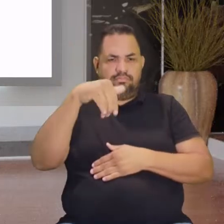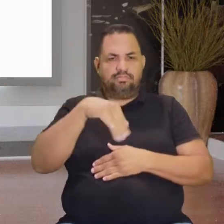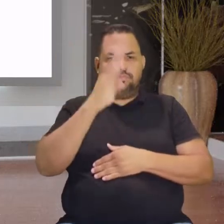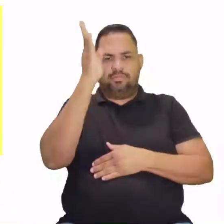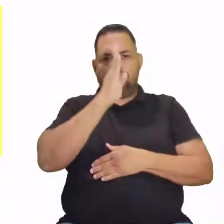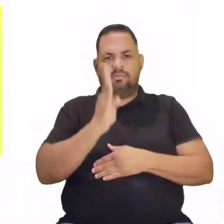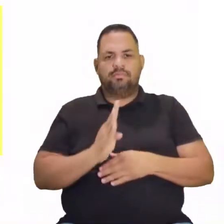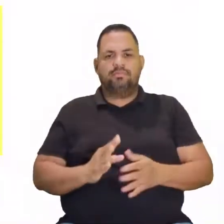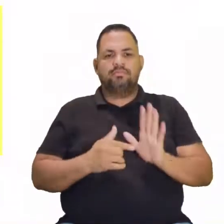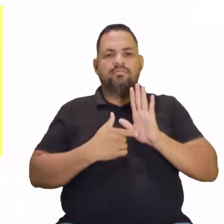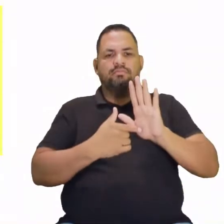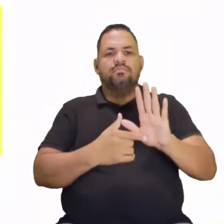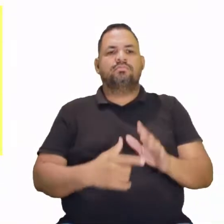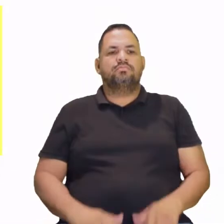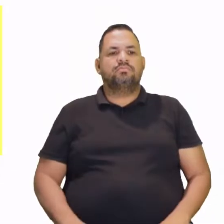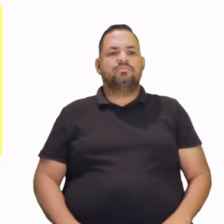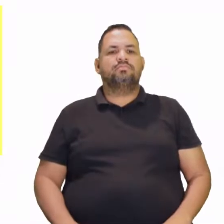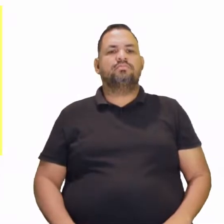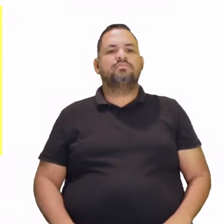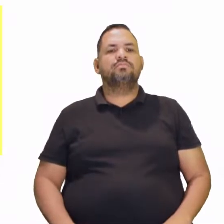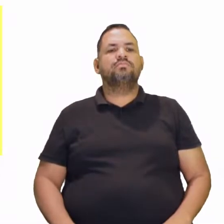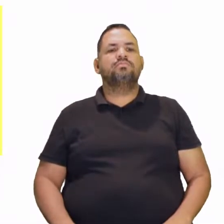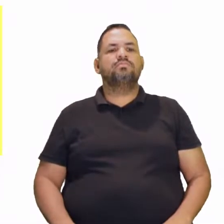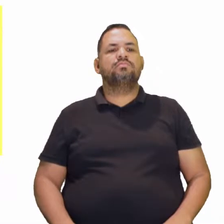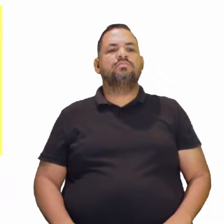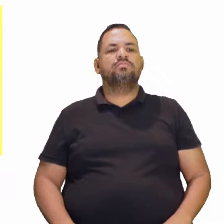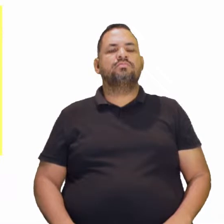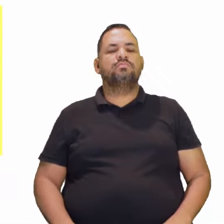quero mostrar para vocês.